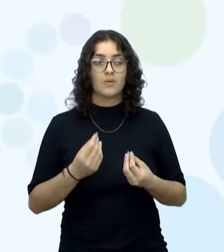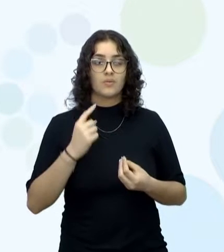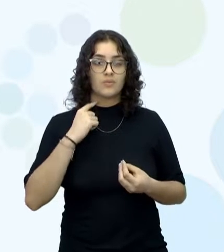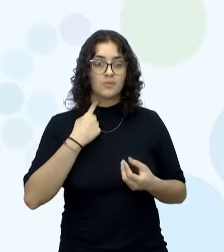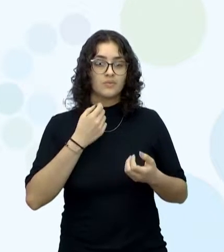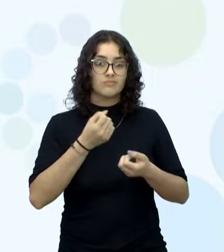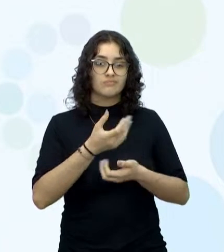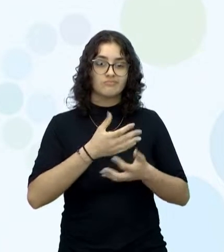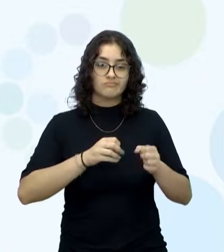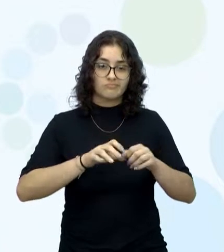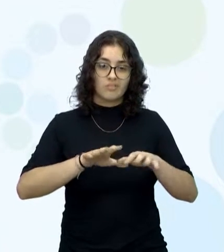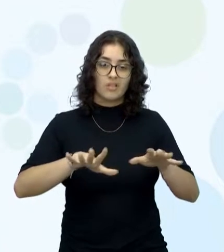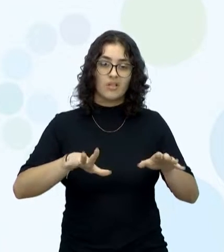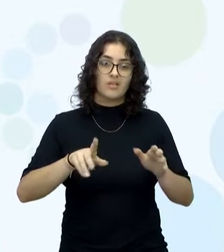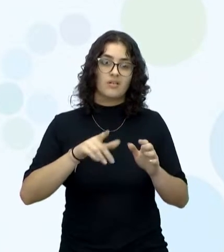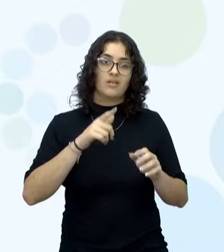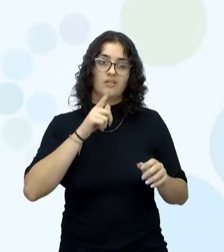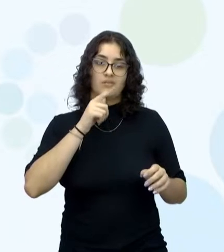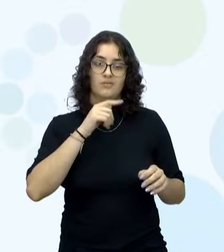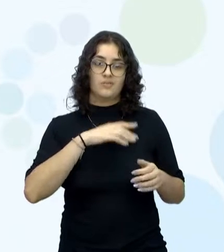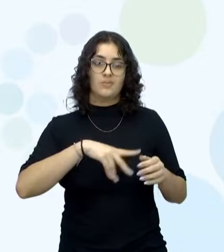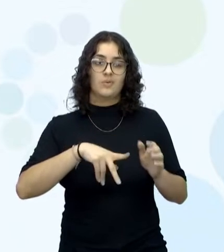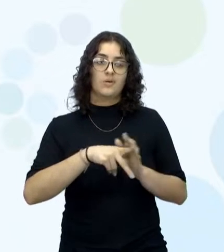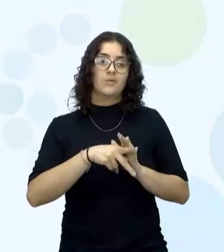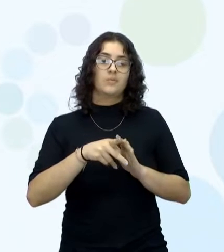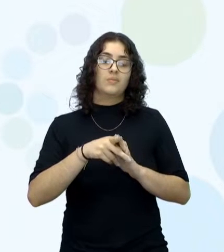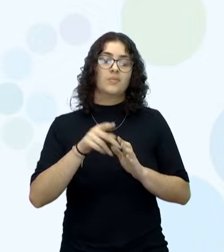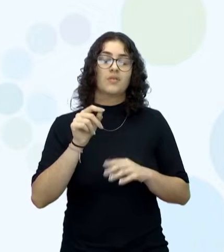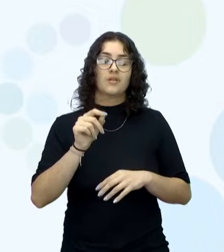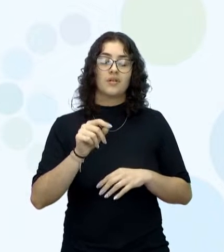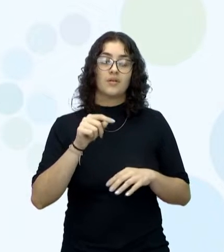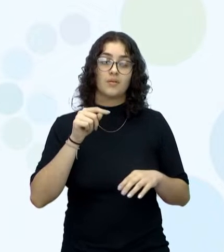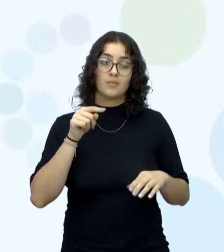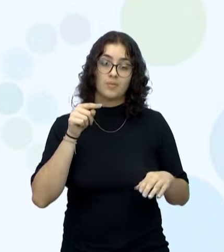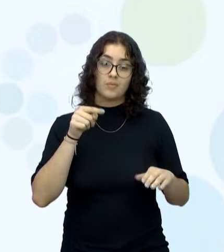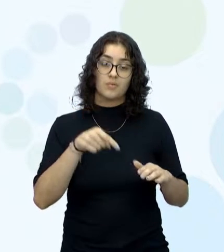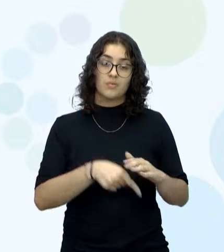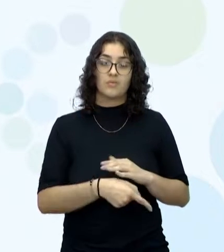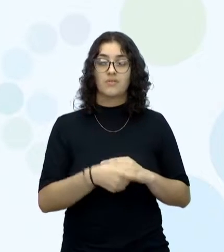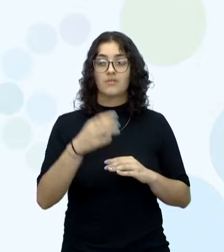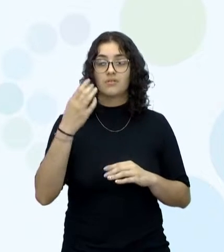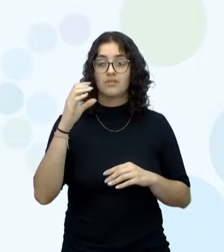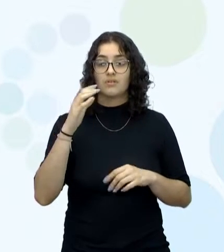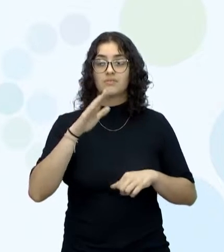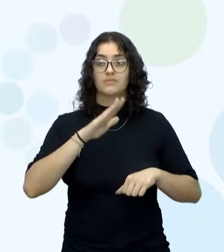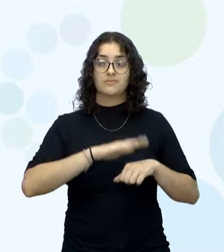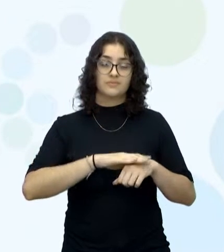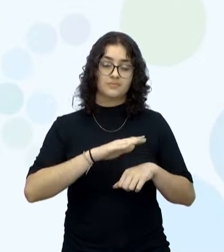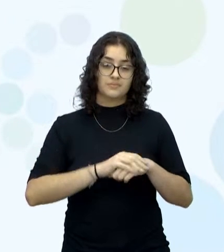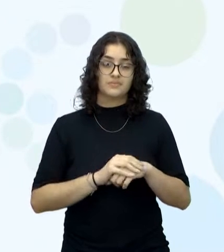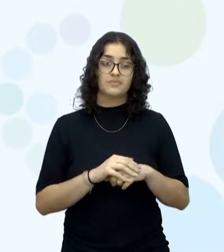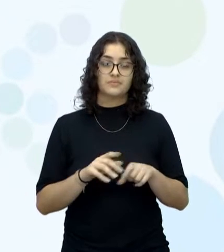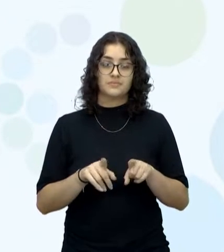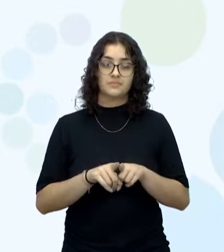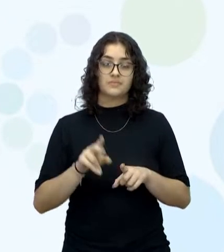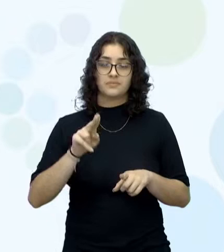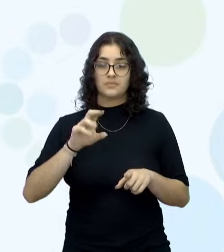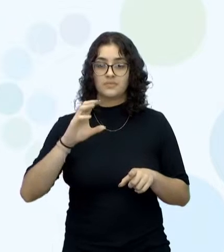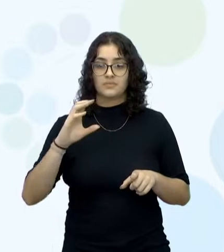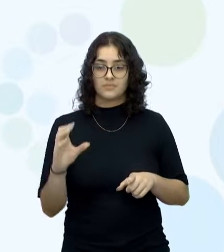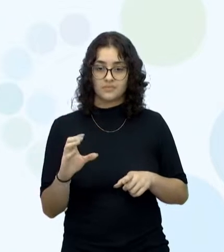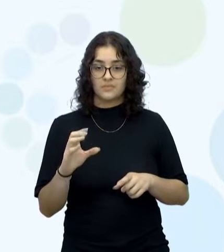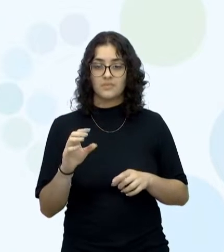por efluentes, né? Do nosso aprofundamento de ciência em ação, da unidade